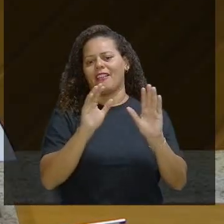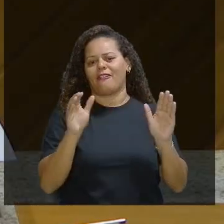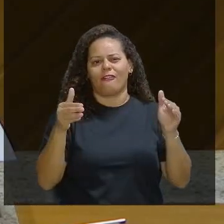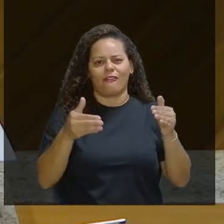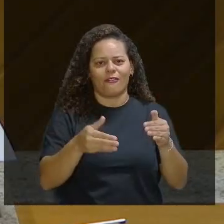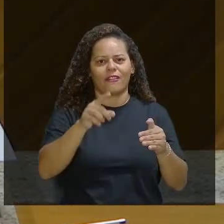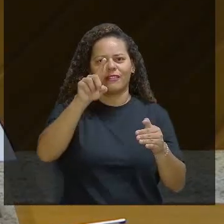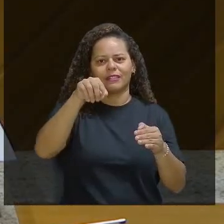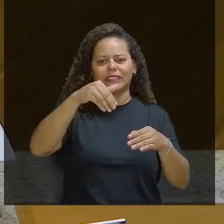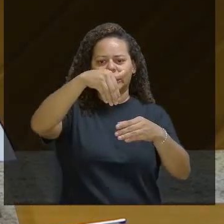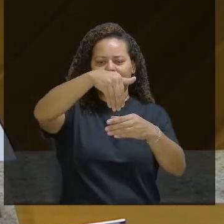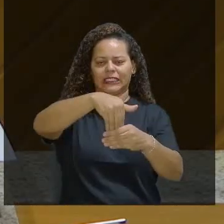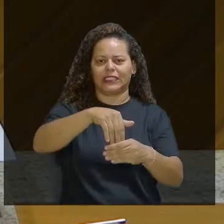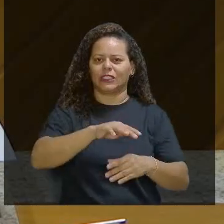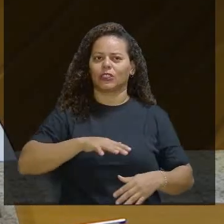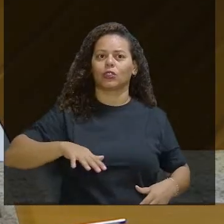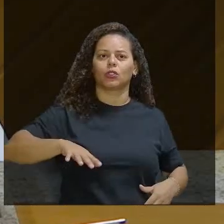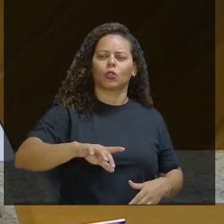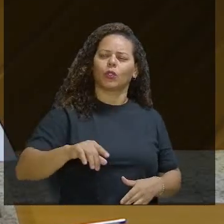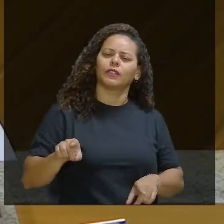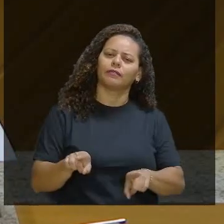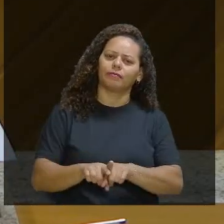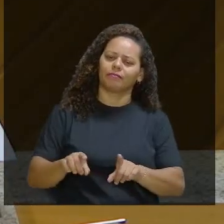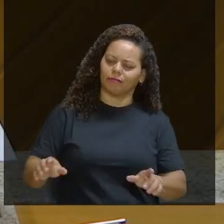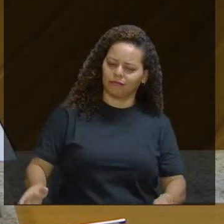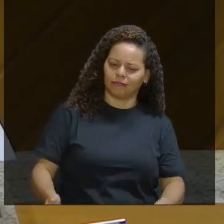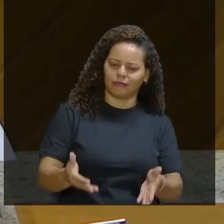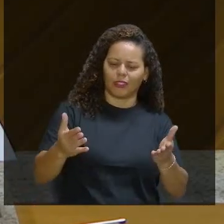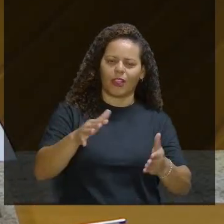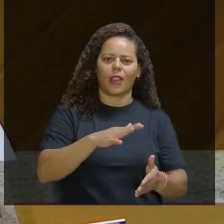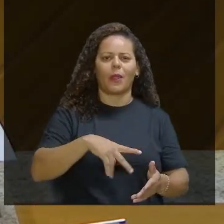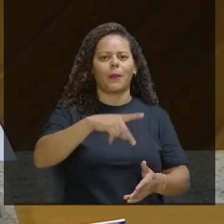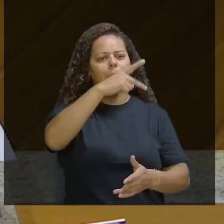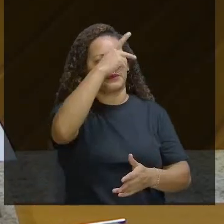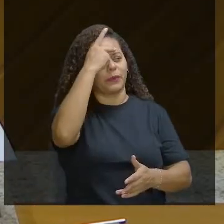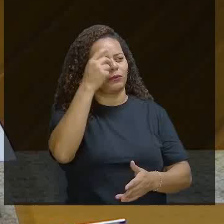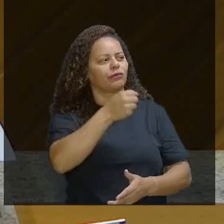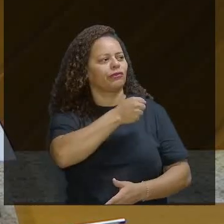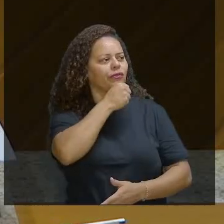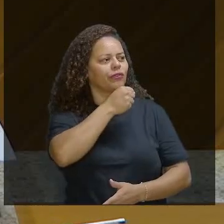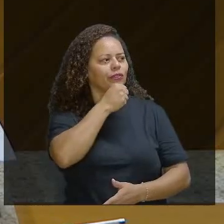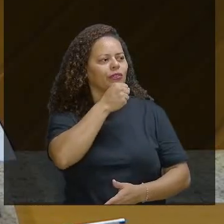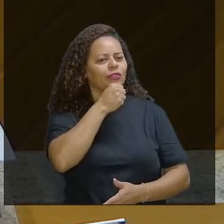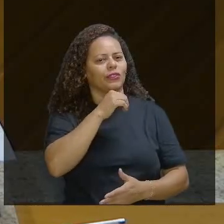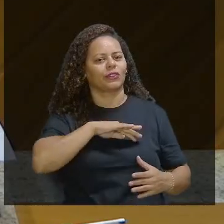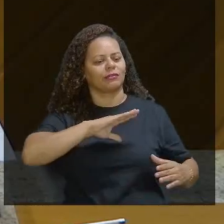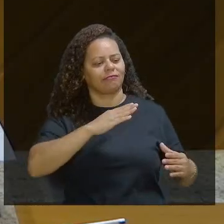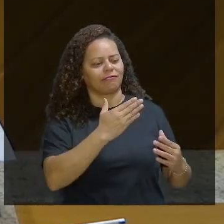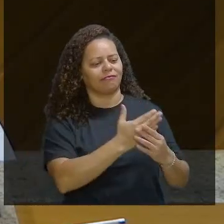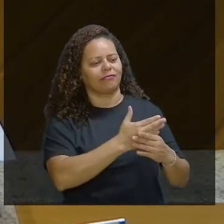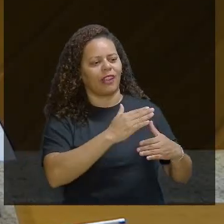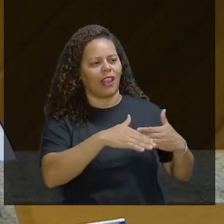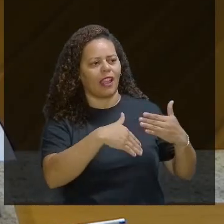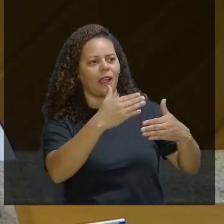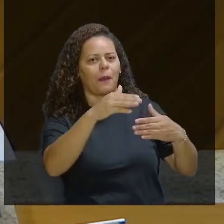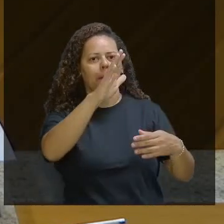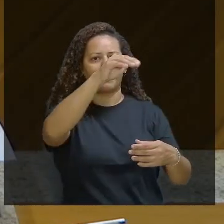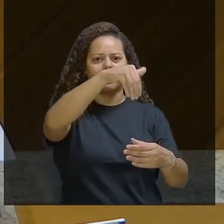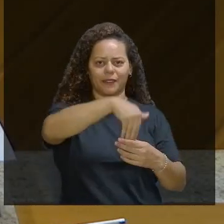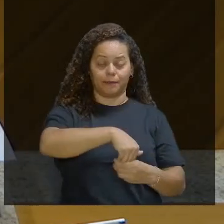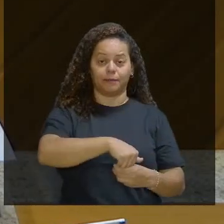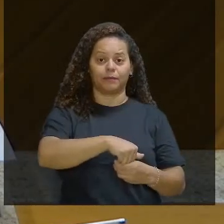esse público, além de incentivar a participação ativa da população idosa no processo eleitoral. Vale